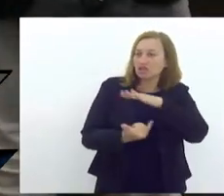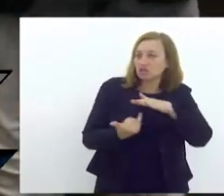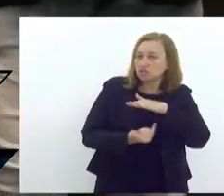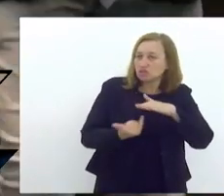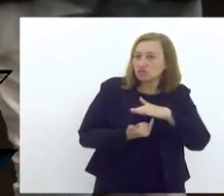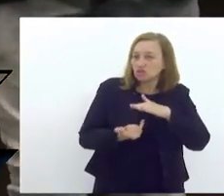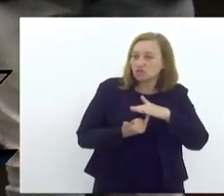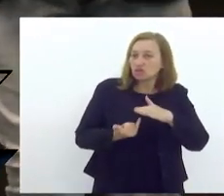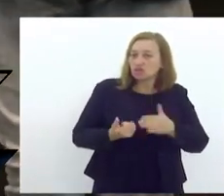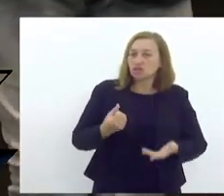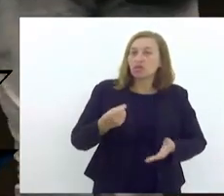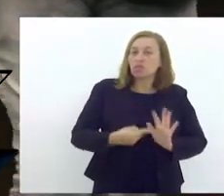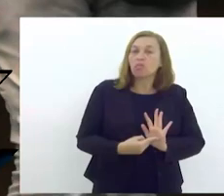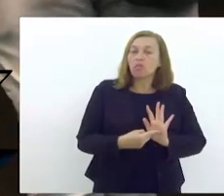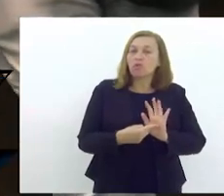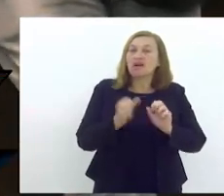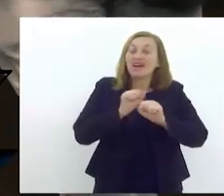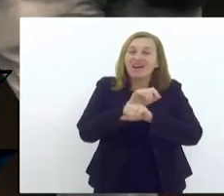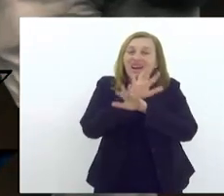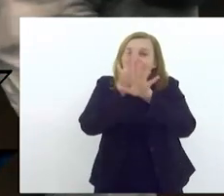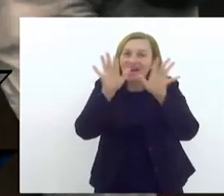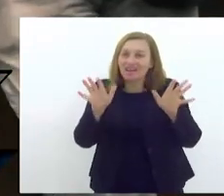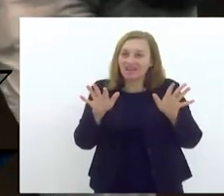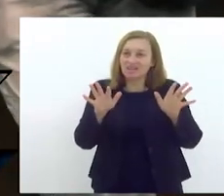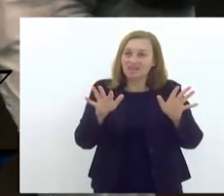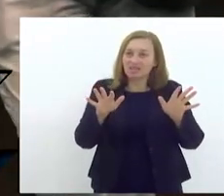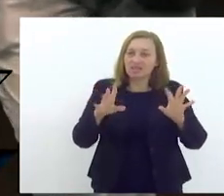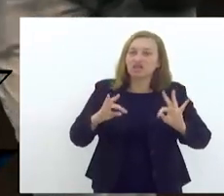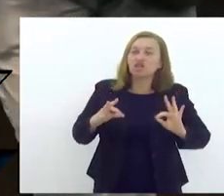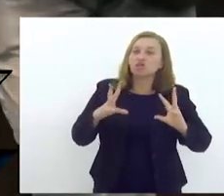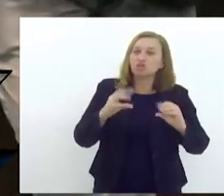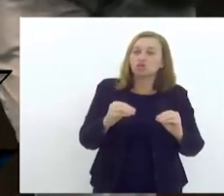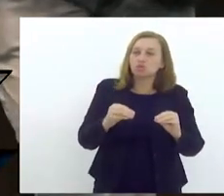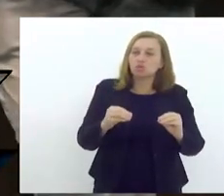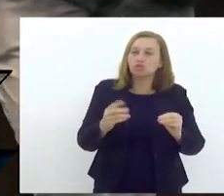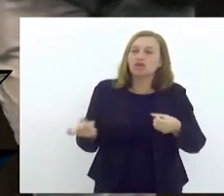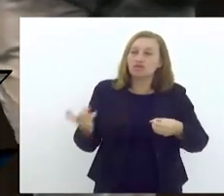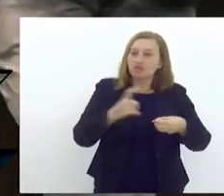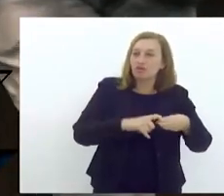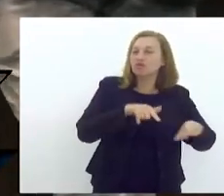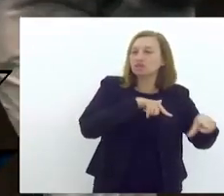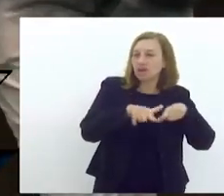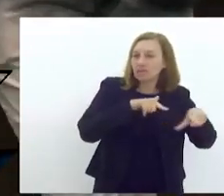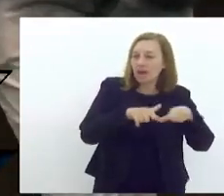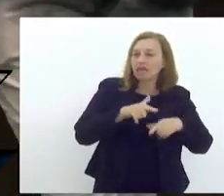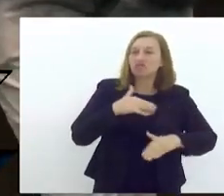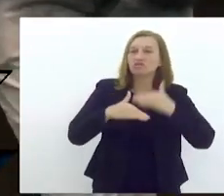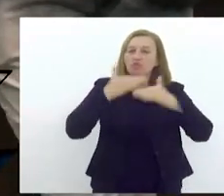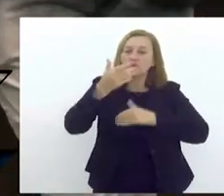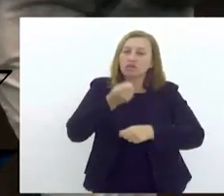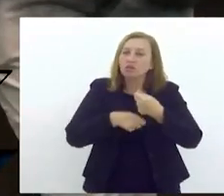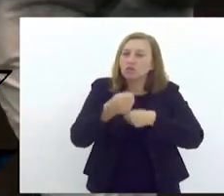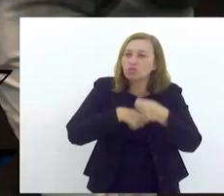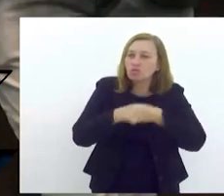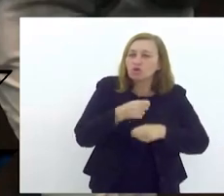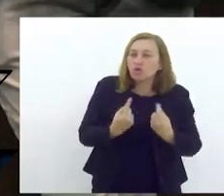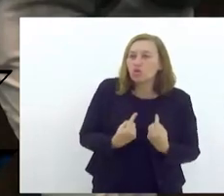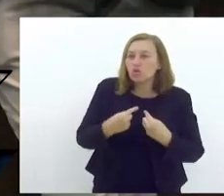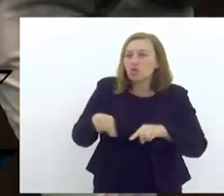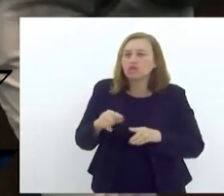dar números que o Rio de Janeiro nunca teve na retomada de empregos na retomada do desenvolvimento econômico não enfrentamento